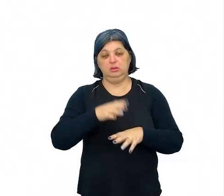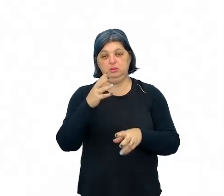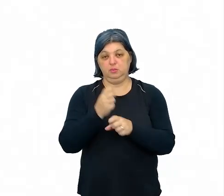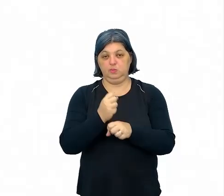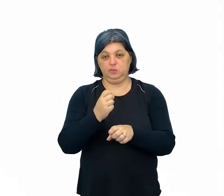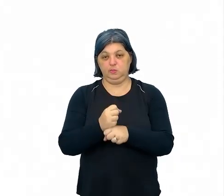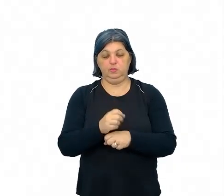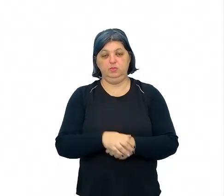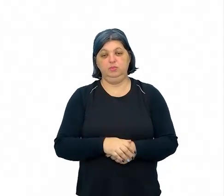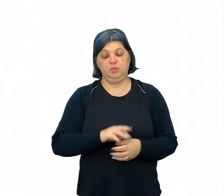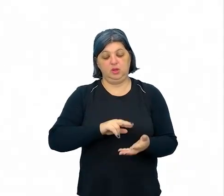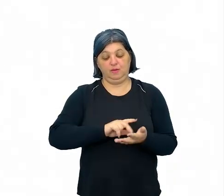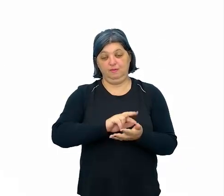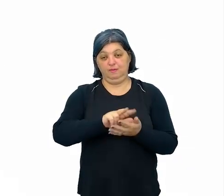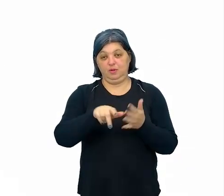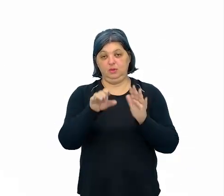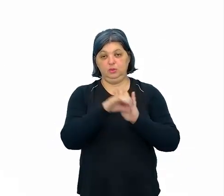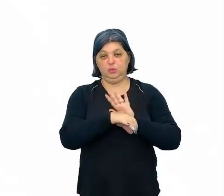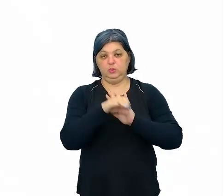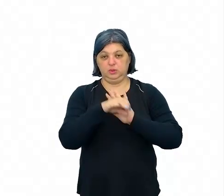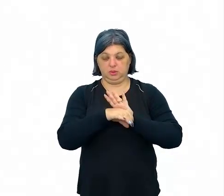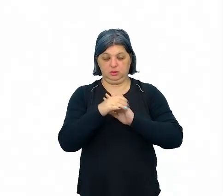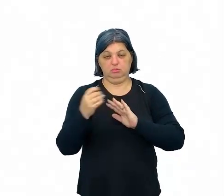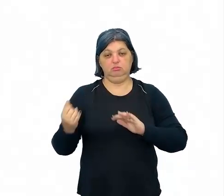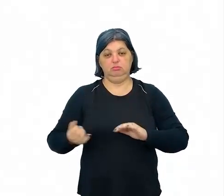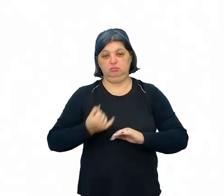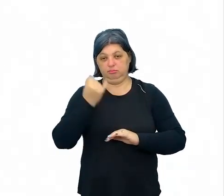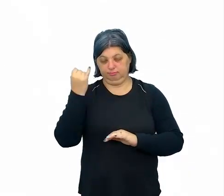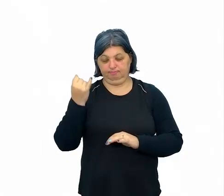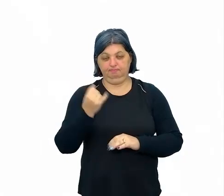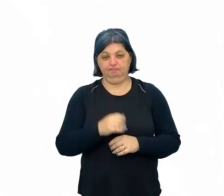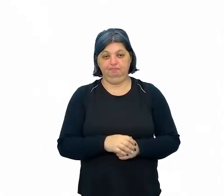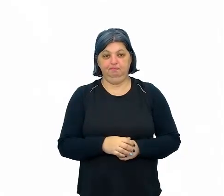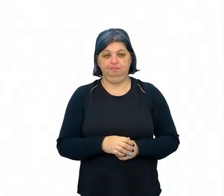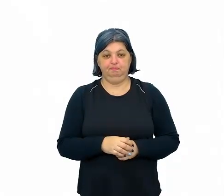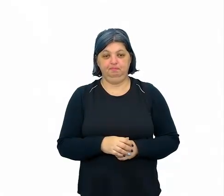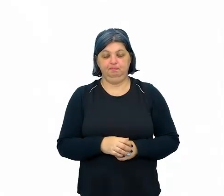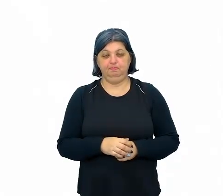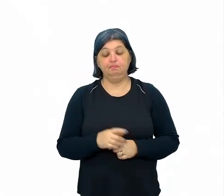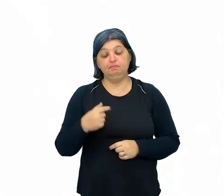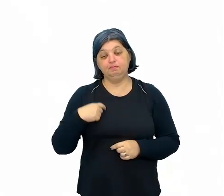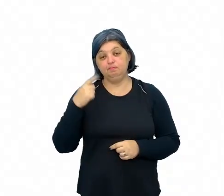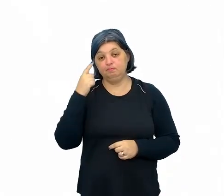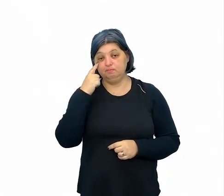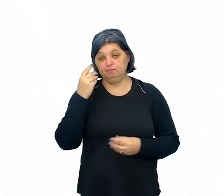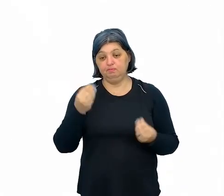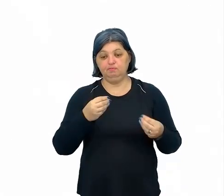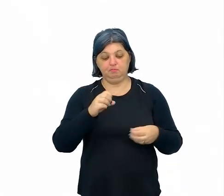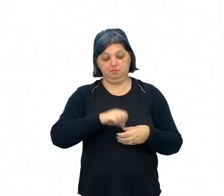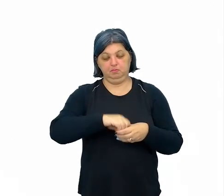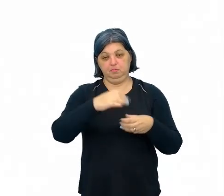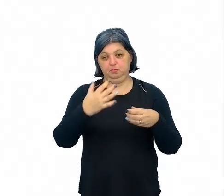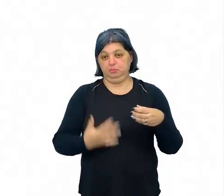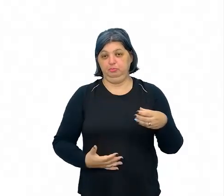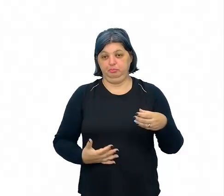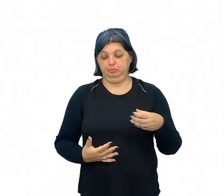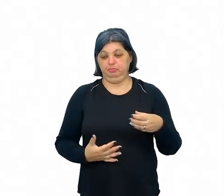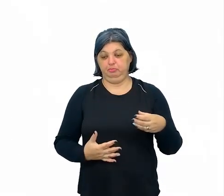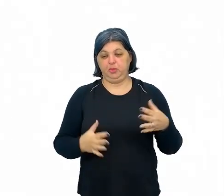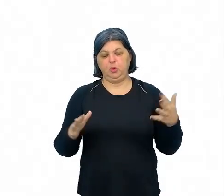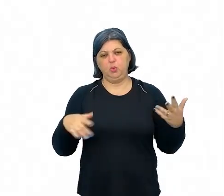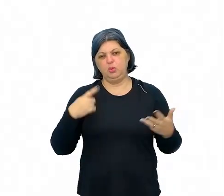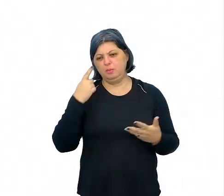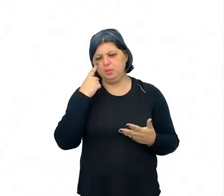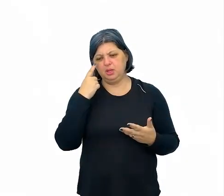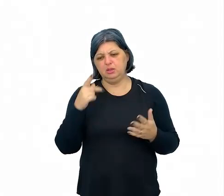vários conceitos importantes que estão envolvidos. Isso eu pensei no conteúdo. E aí, quando eu